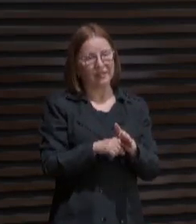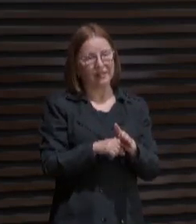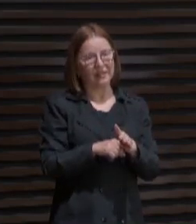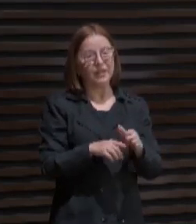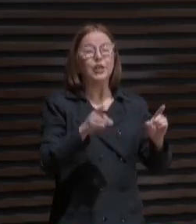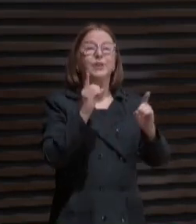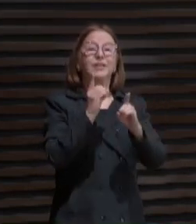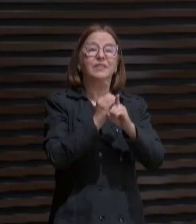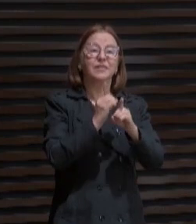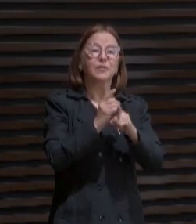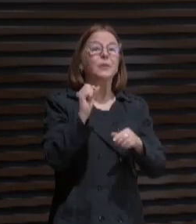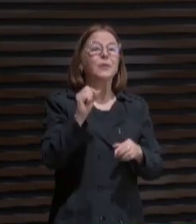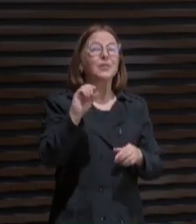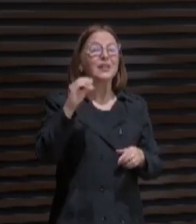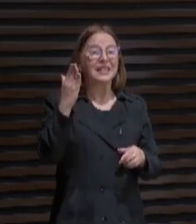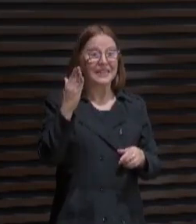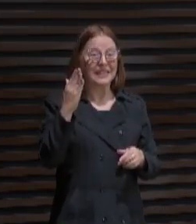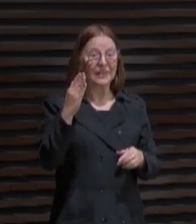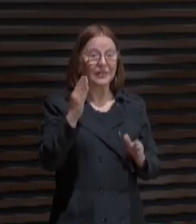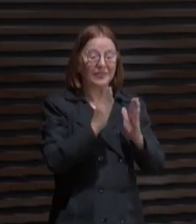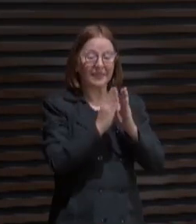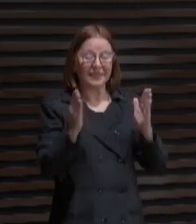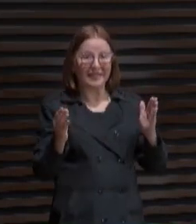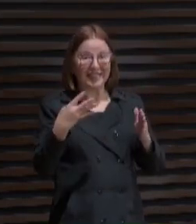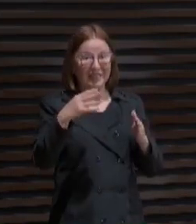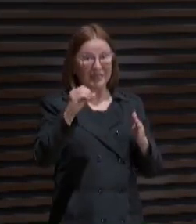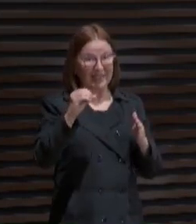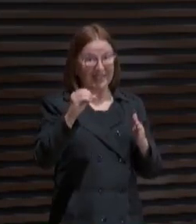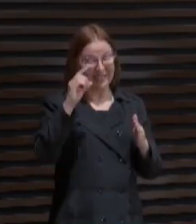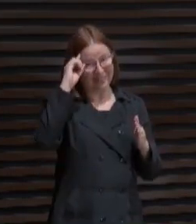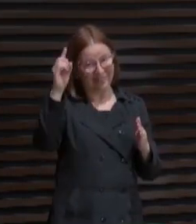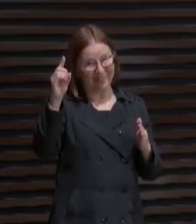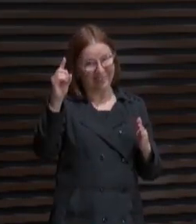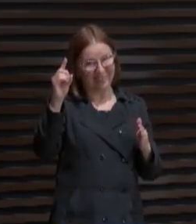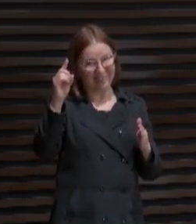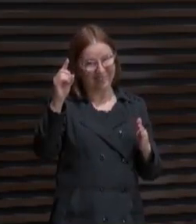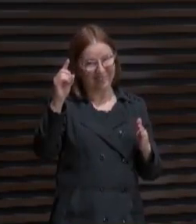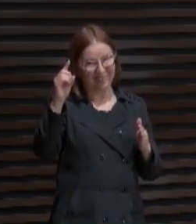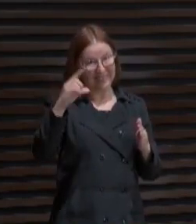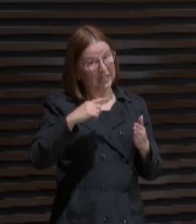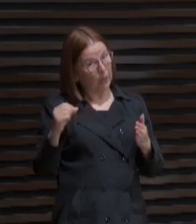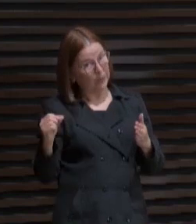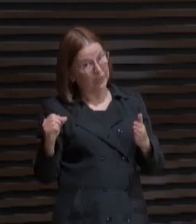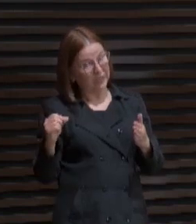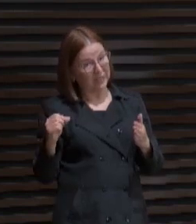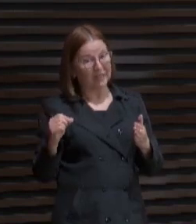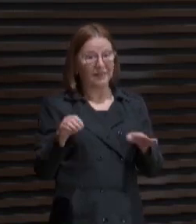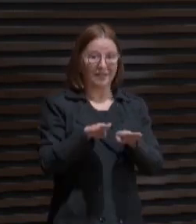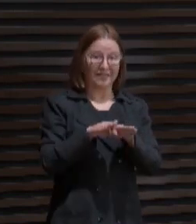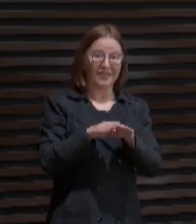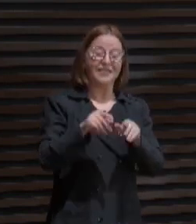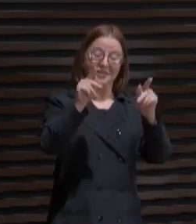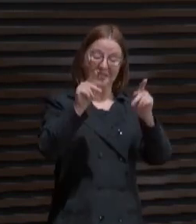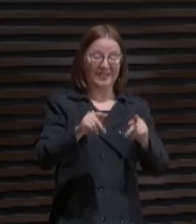desses 40 dias, na ausência e na presença de Cristo, e que naquele momento não havia mais